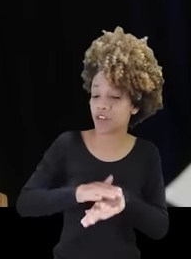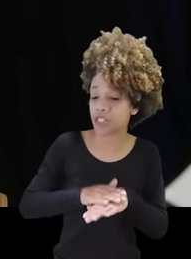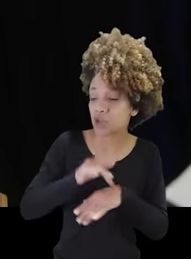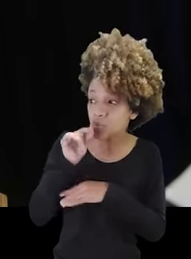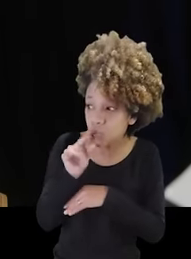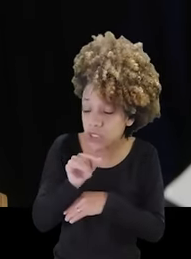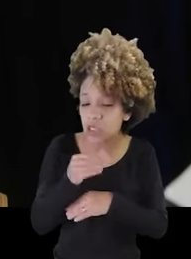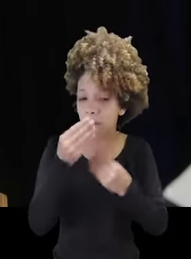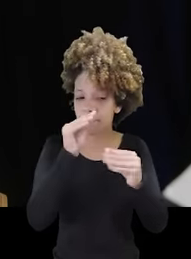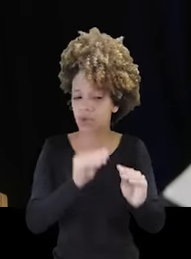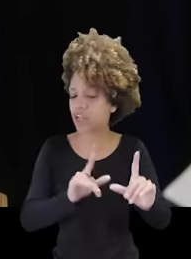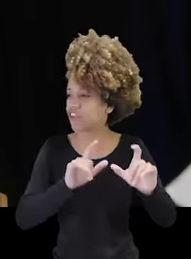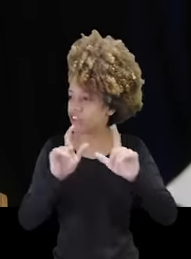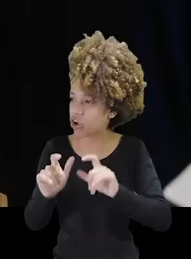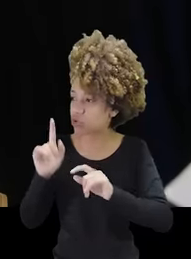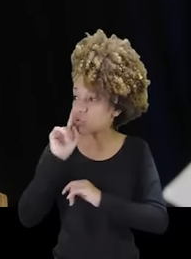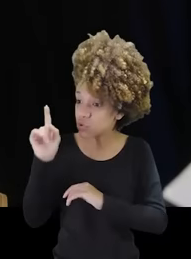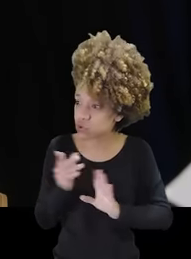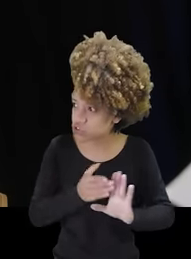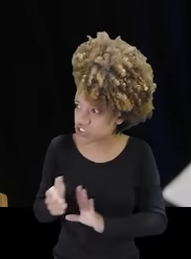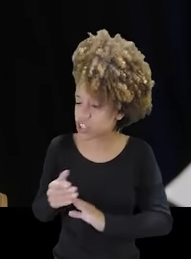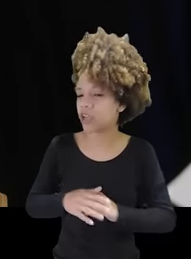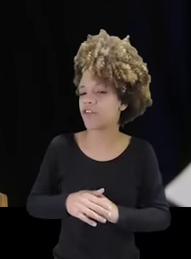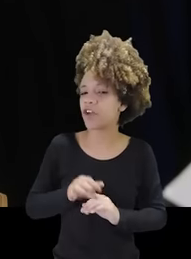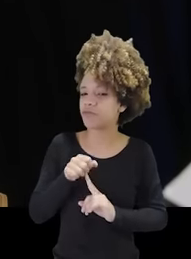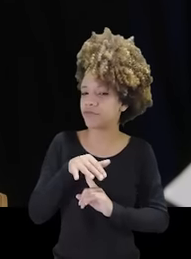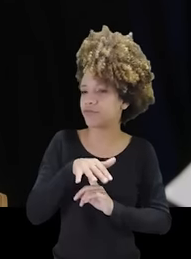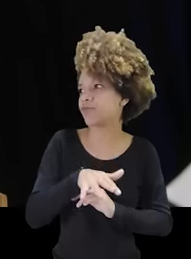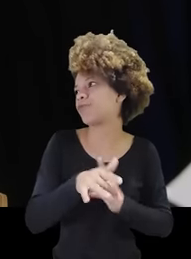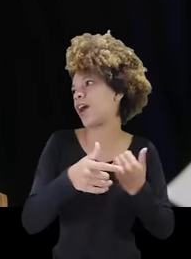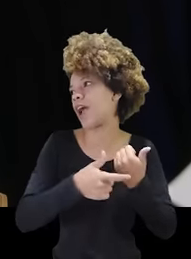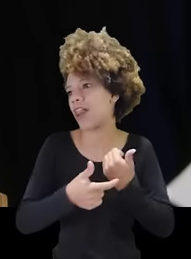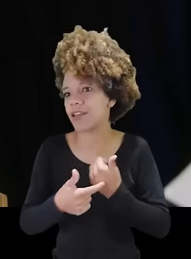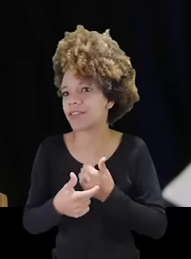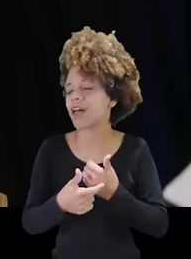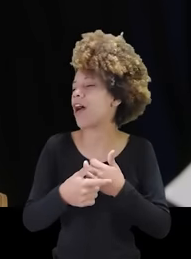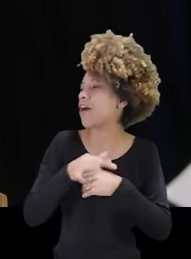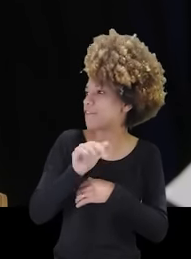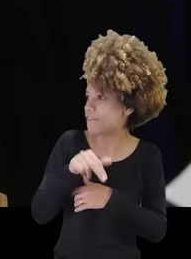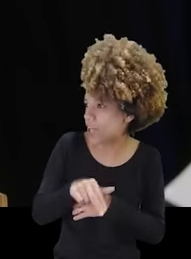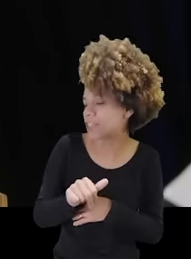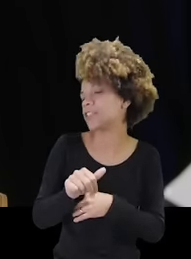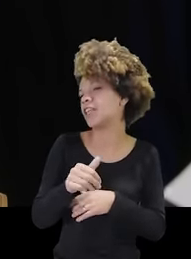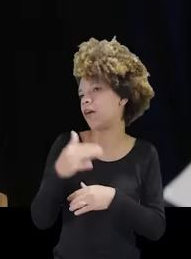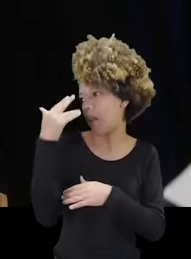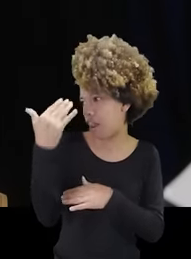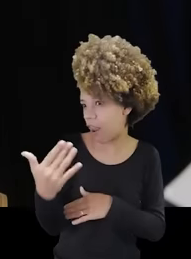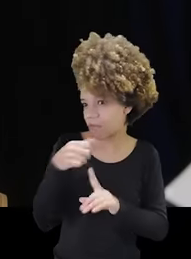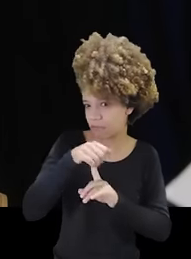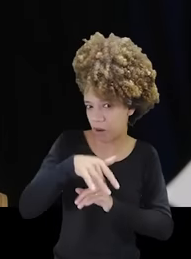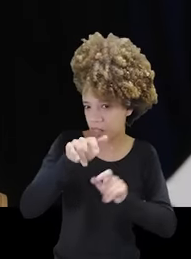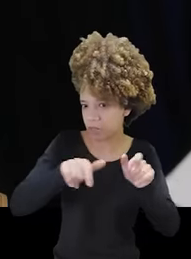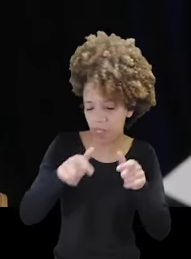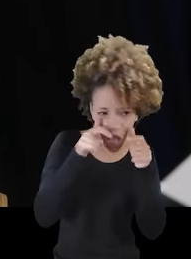Twitter postar foto todo dia não sei o que não sei lá e eles foram Conquistando O fendam que foram conquistando mais fãs mais fãs mais fãs ao ponto de